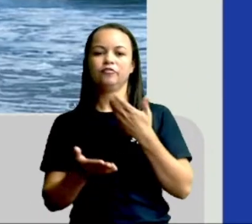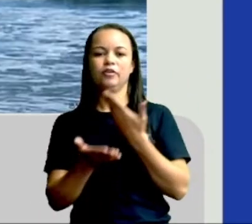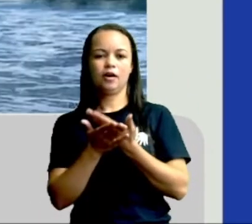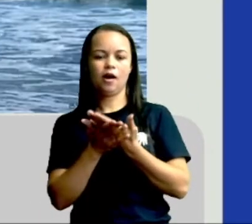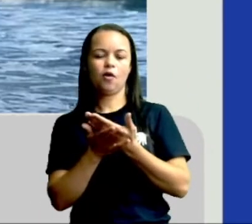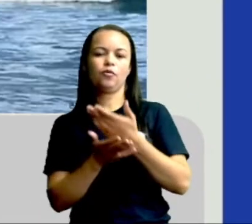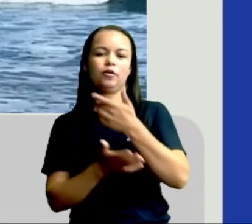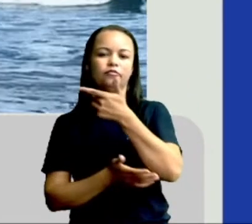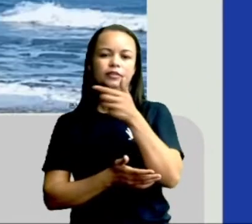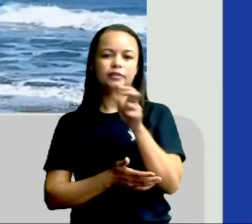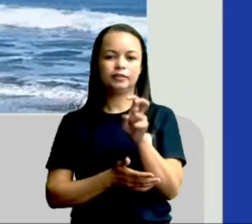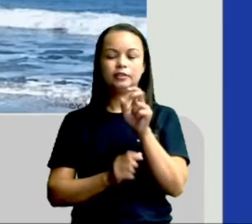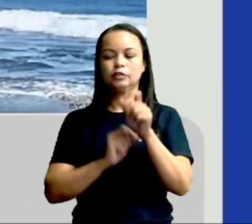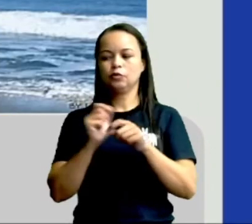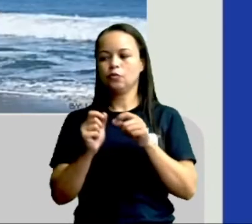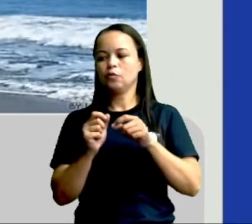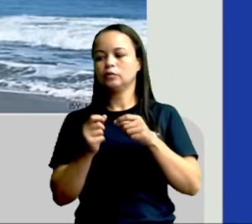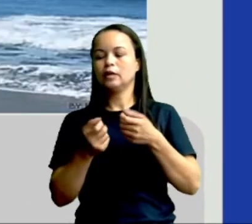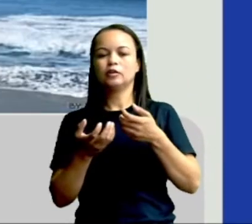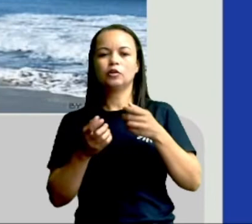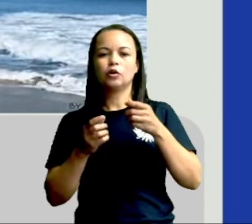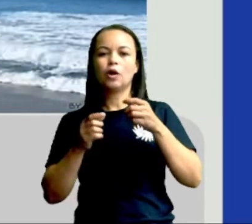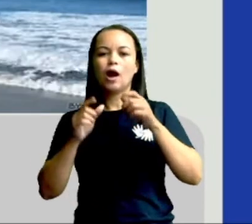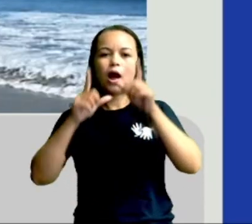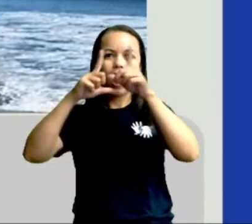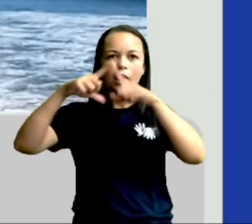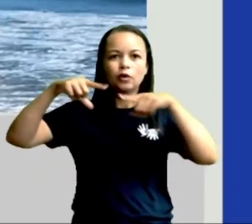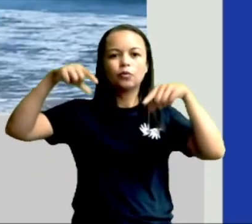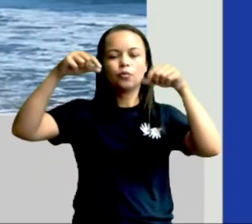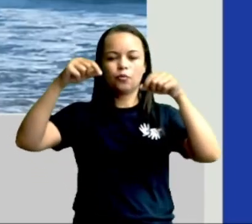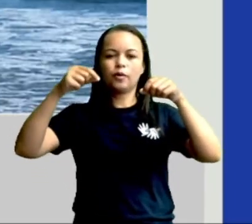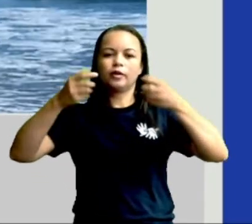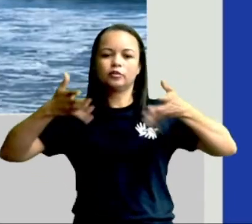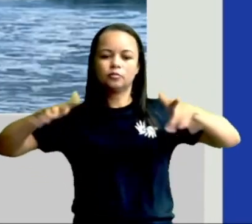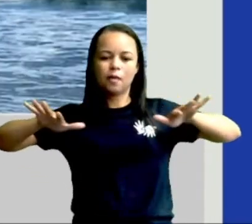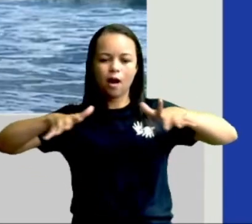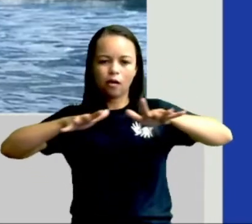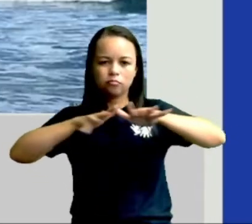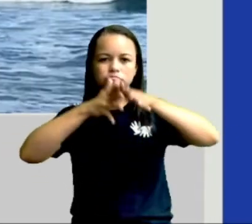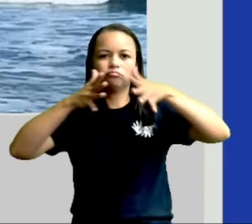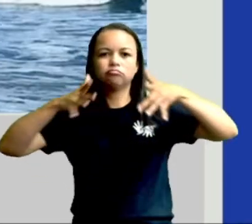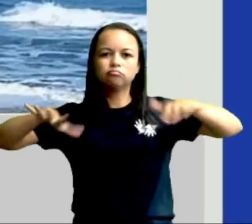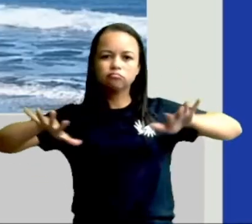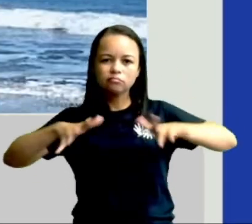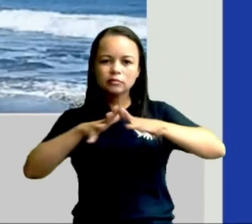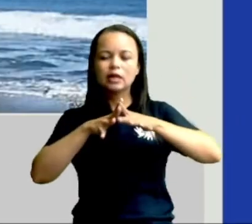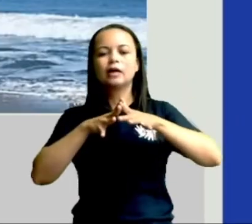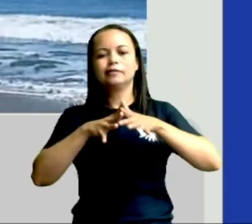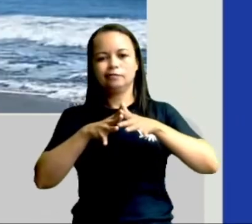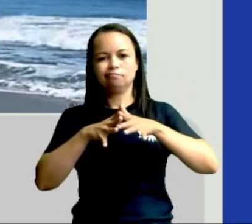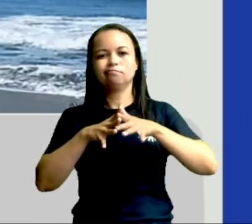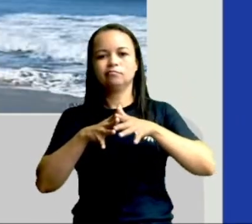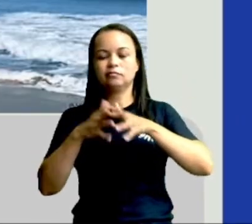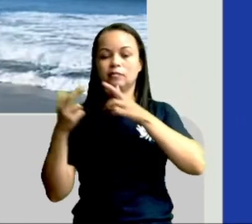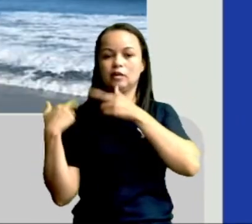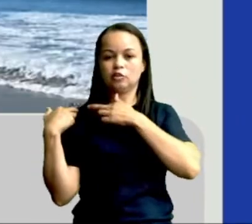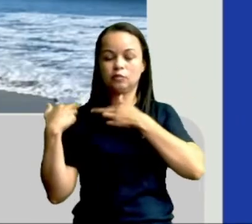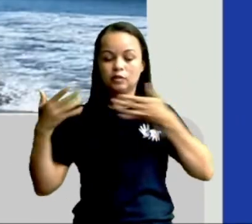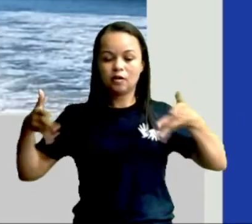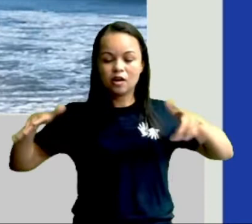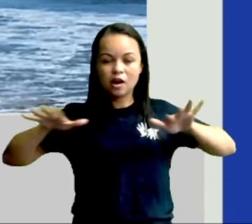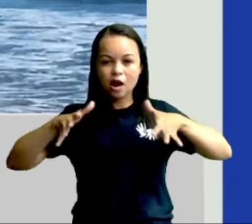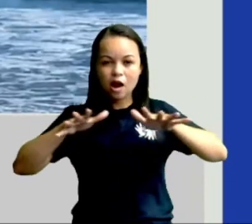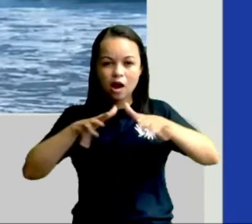da Lua e as marés. Pois é, a Lua também interfere nas marés. A maior responsável pela movimentação